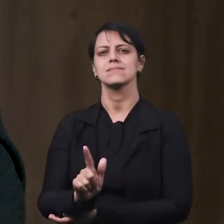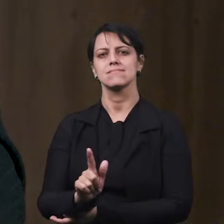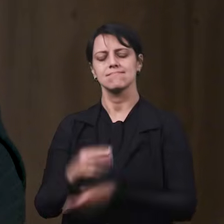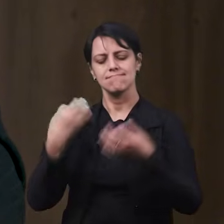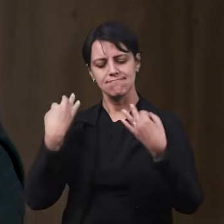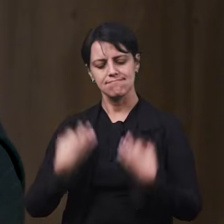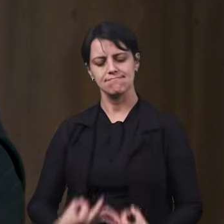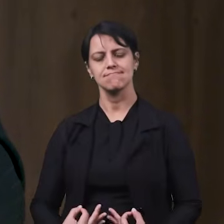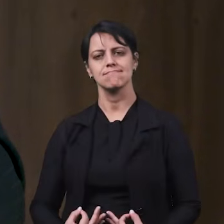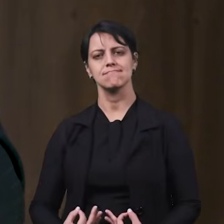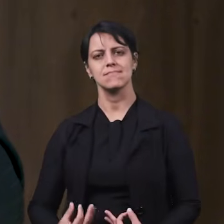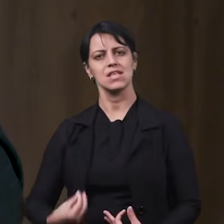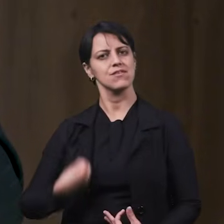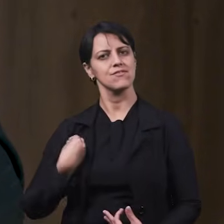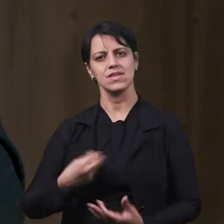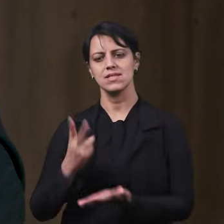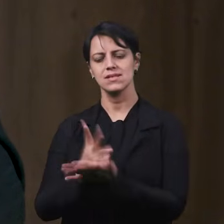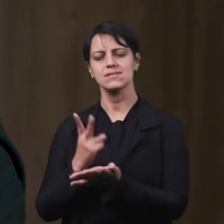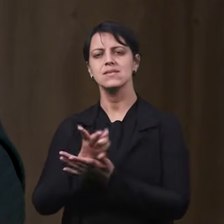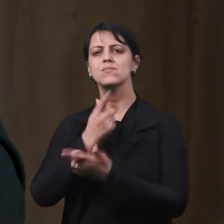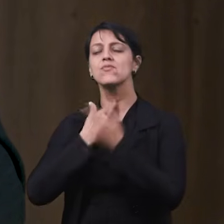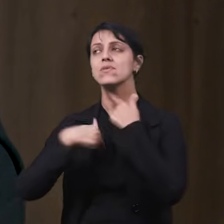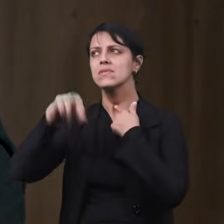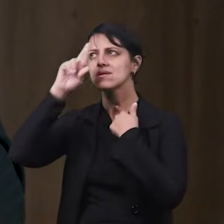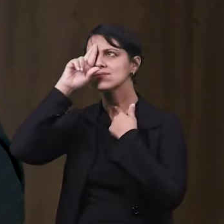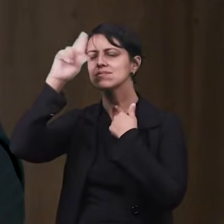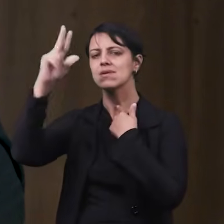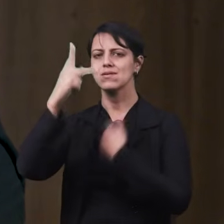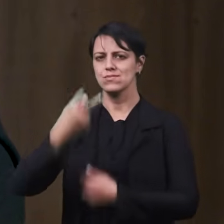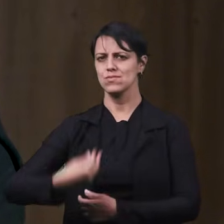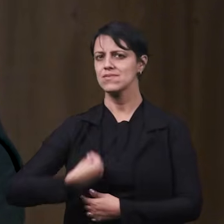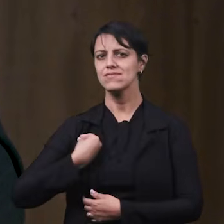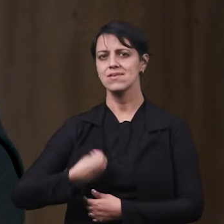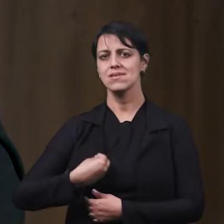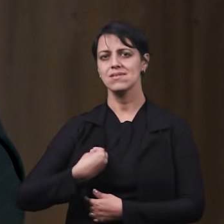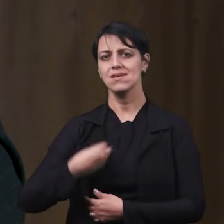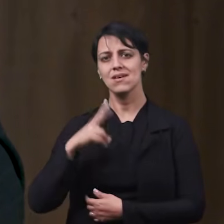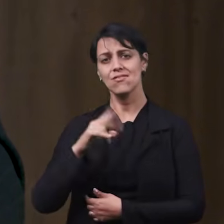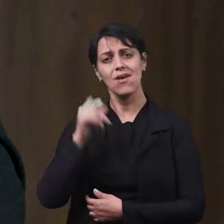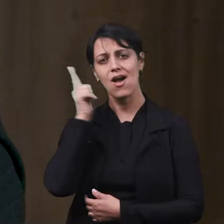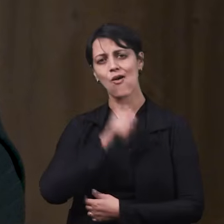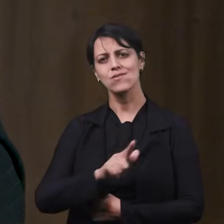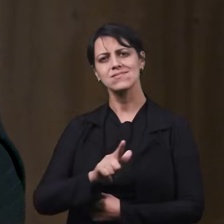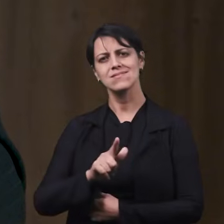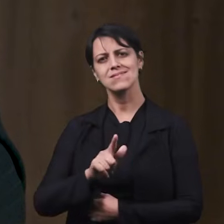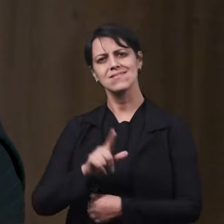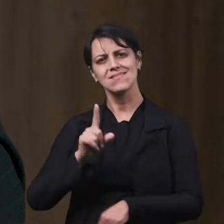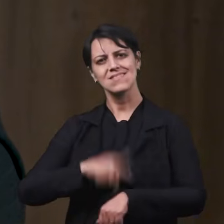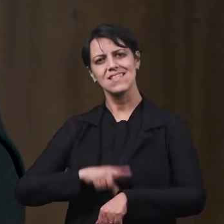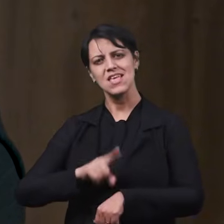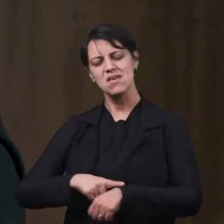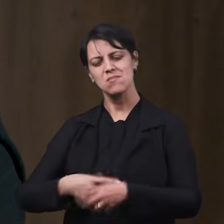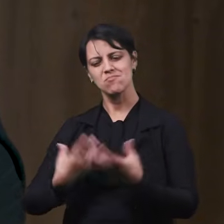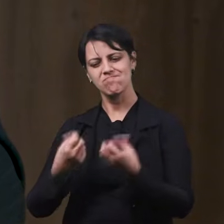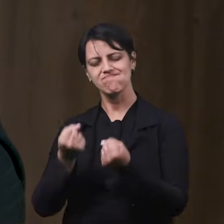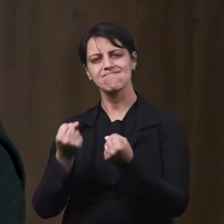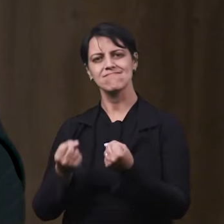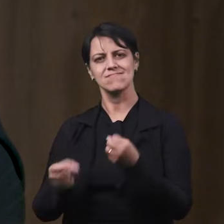ser íntegro, vivendo o propósito de Deus na sua vida. Você vai encurtar esse caminho, o tempo para